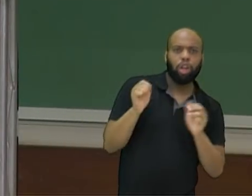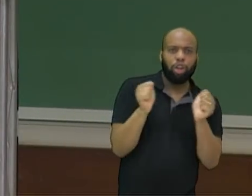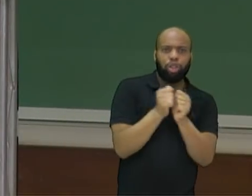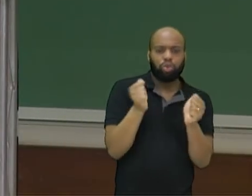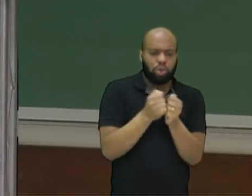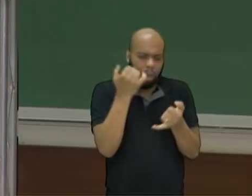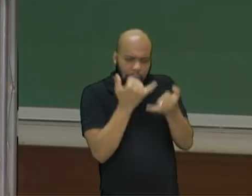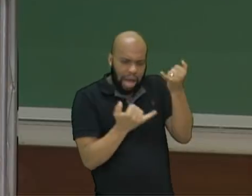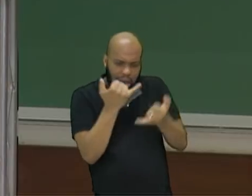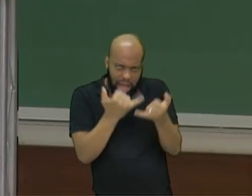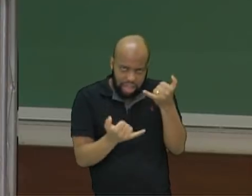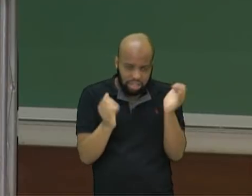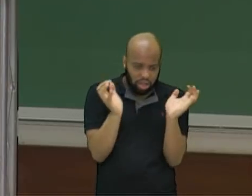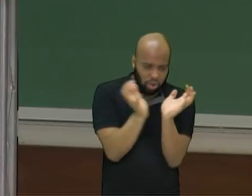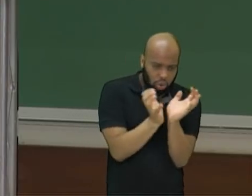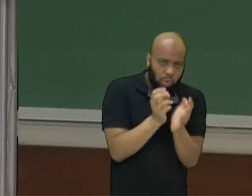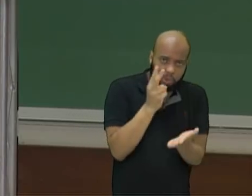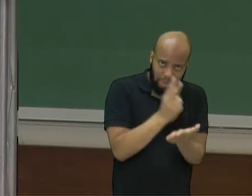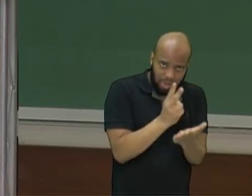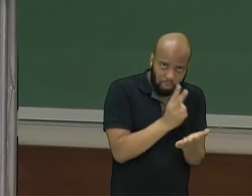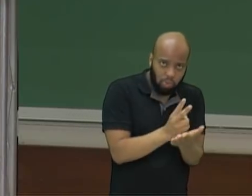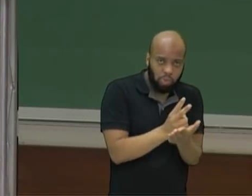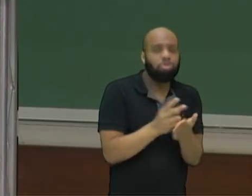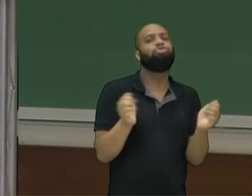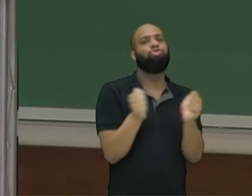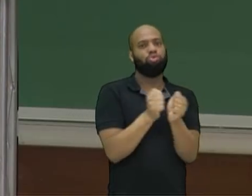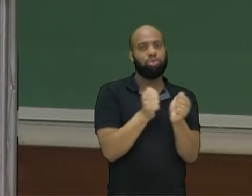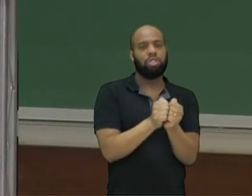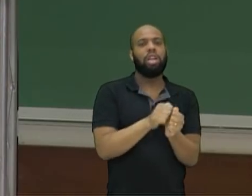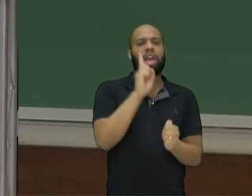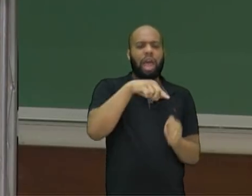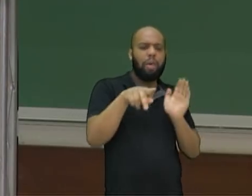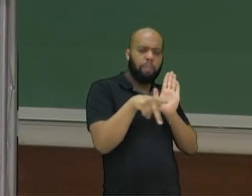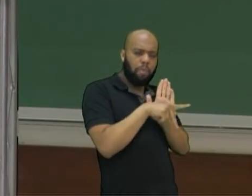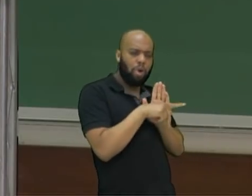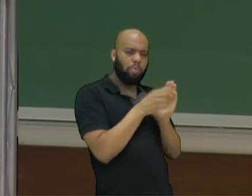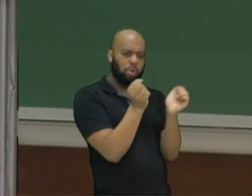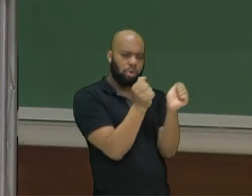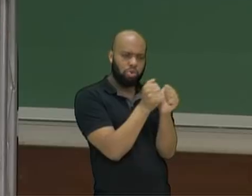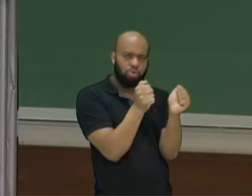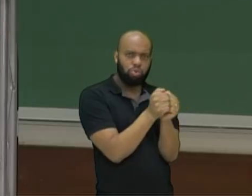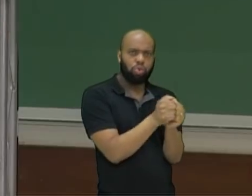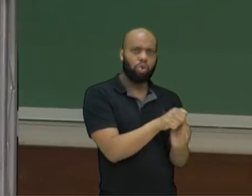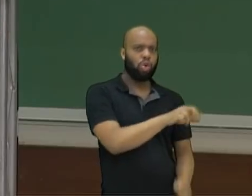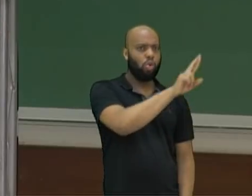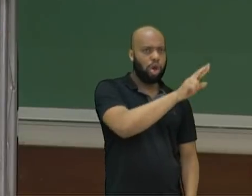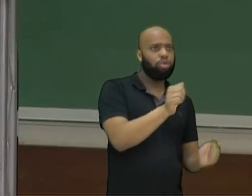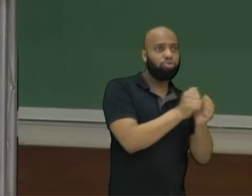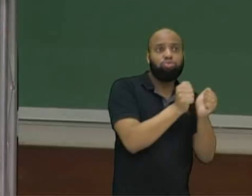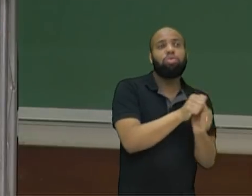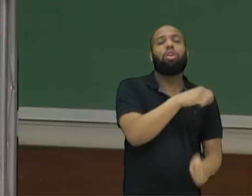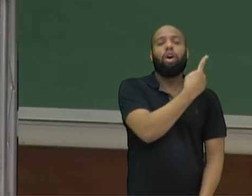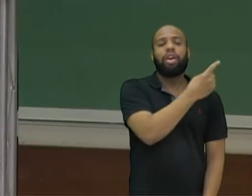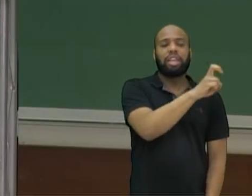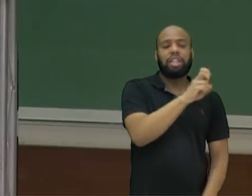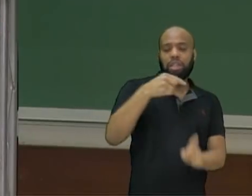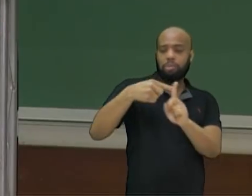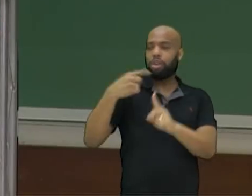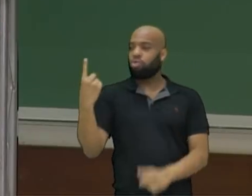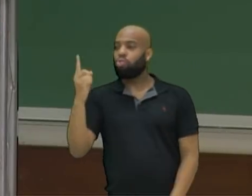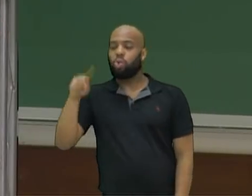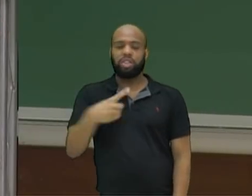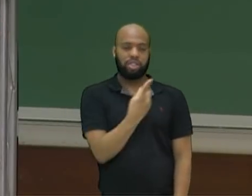as partes que são semelhantes. Real com real, imaginário com imaginário, para não misturar. Então, 15 mais 1,